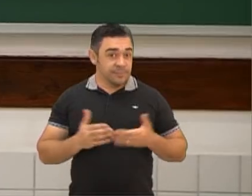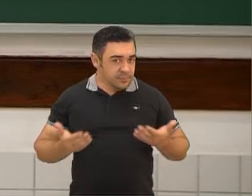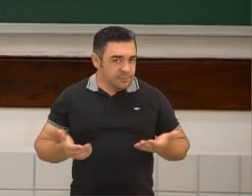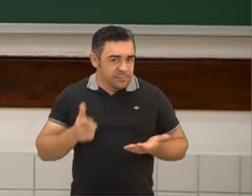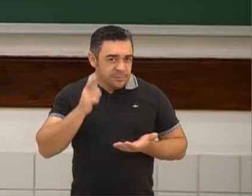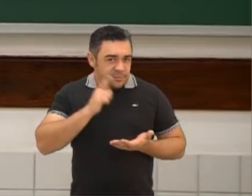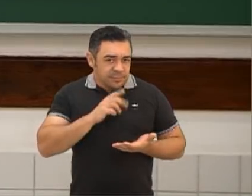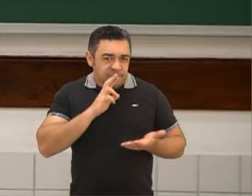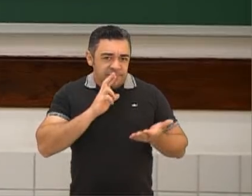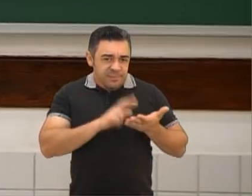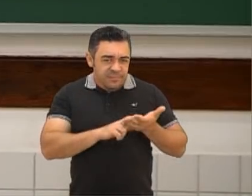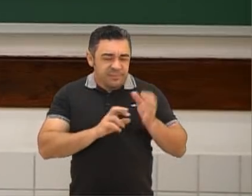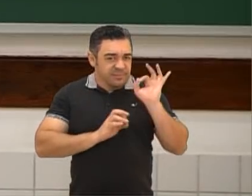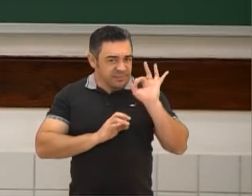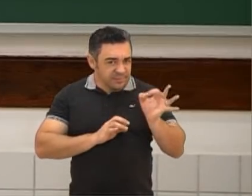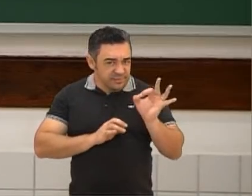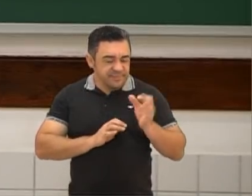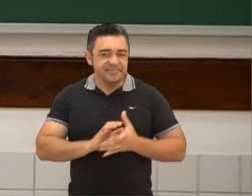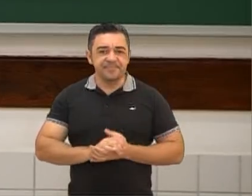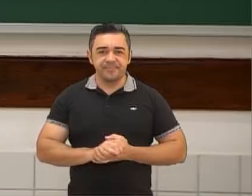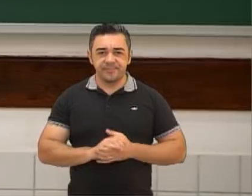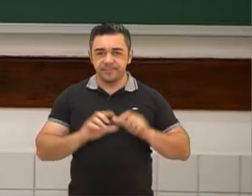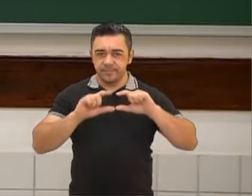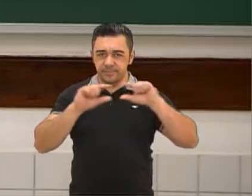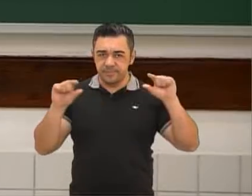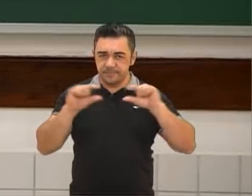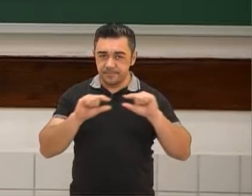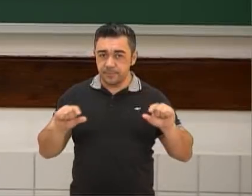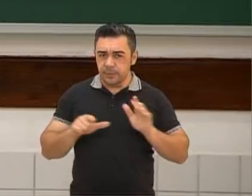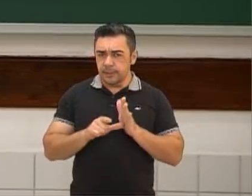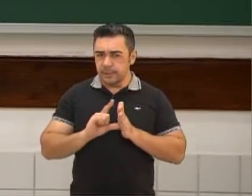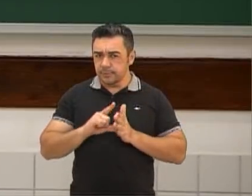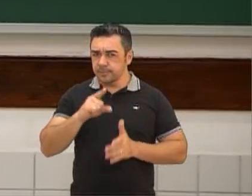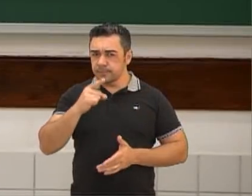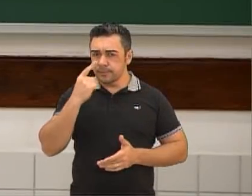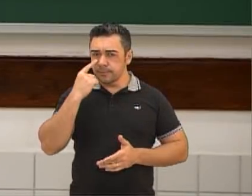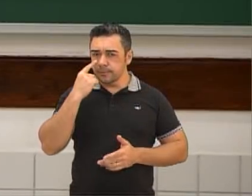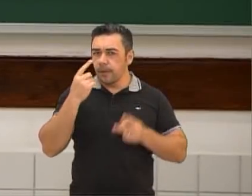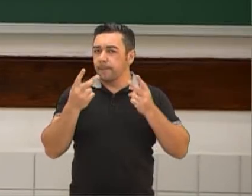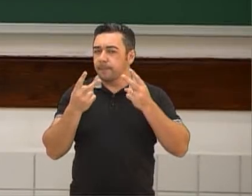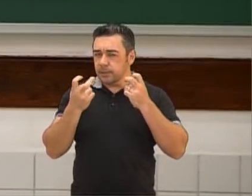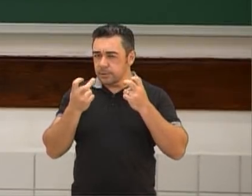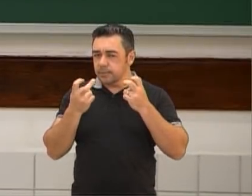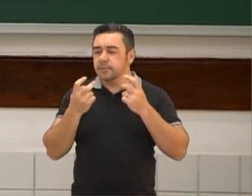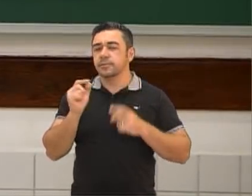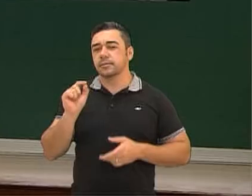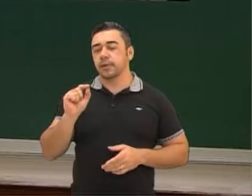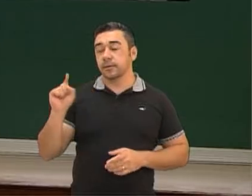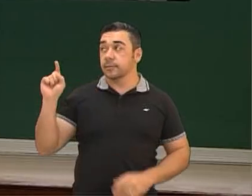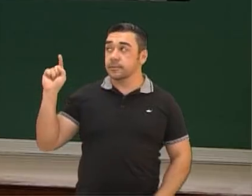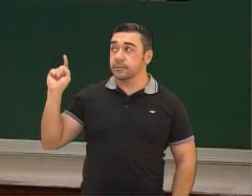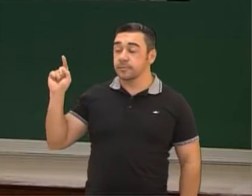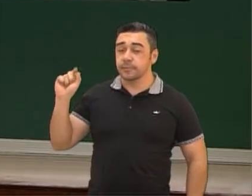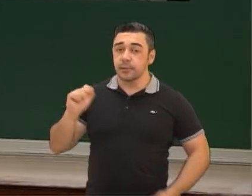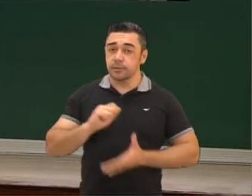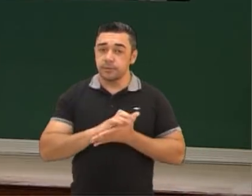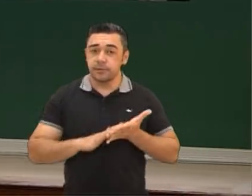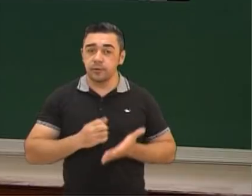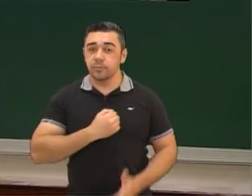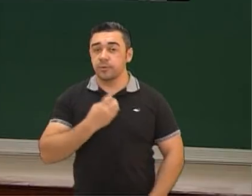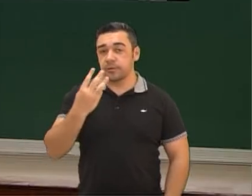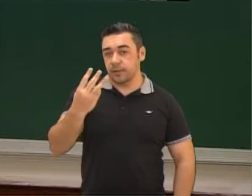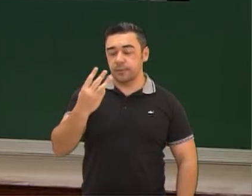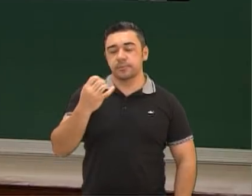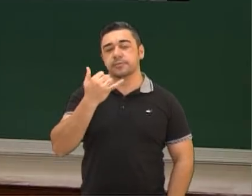E aí, você conseguiu completar a nossa frase? Mas antes, eu tenho certeza que você percebeu uma coisa. Olha só, exercício